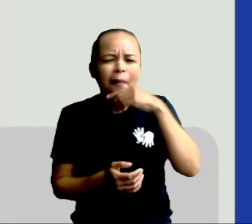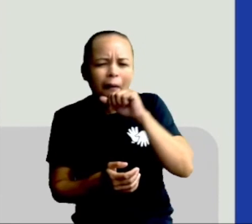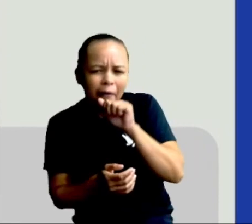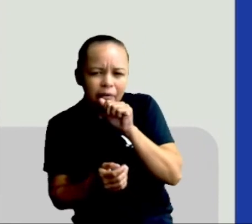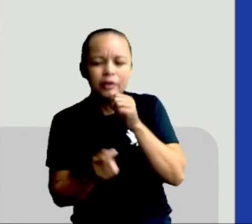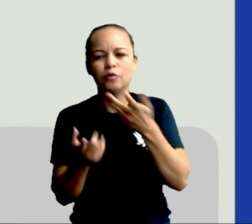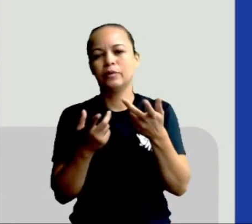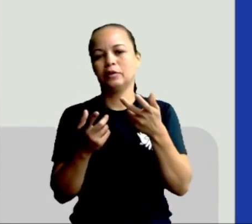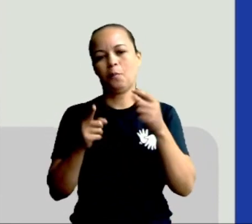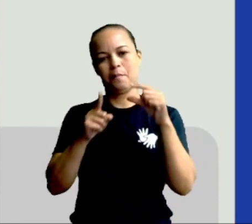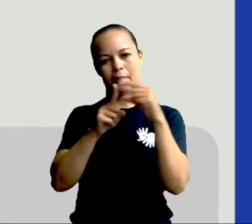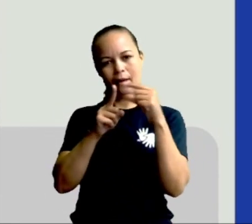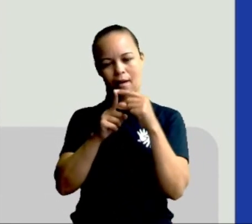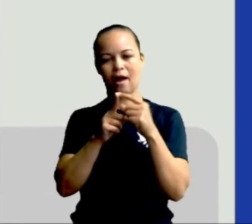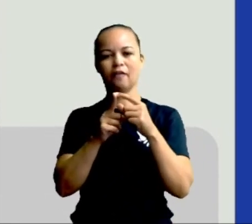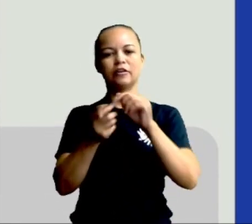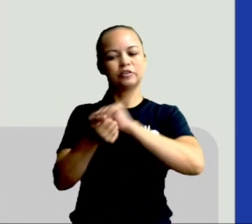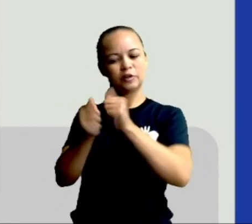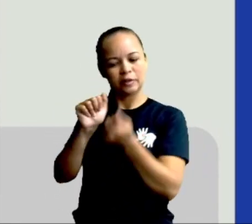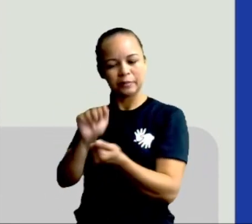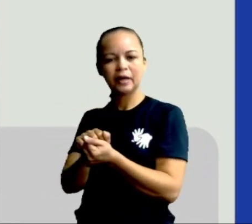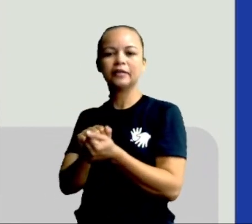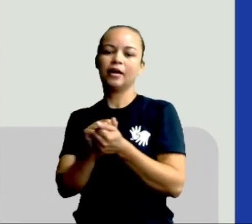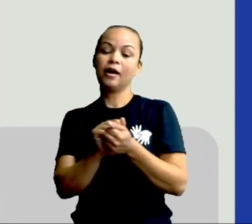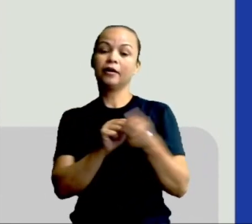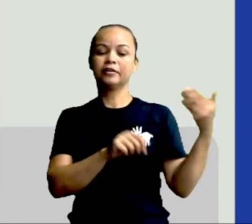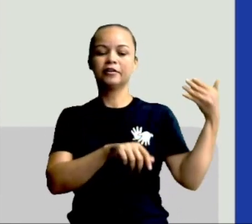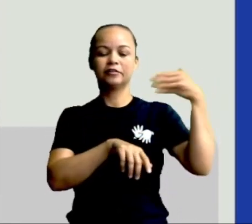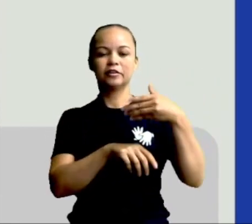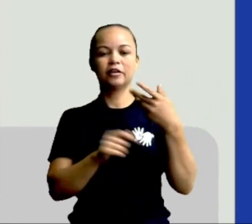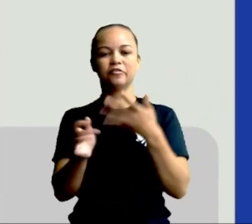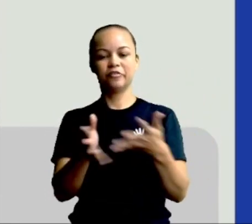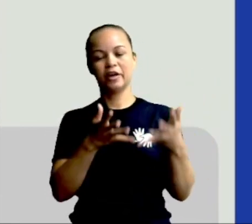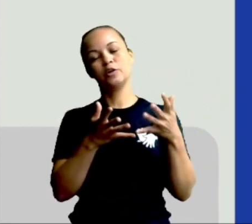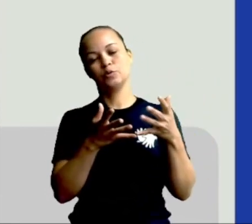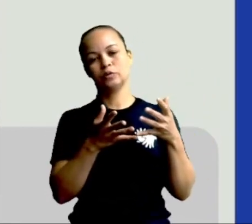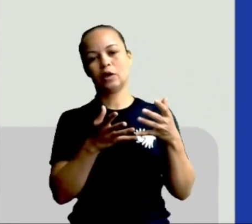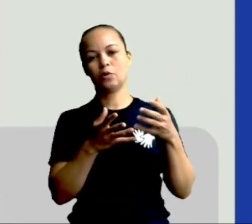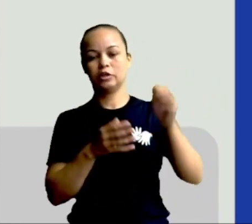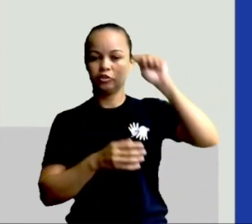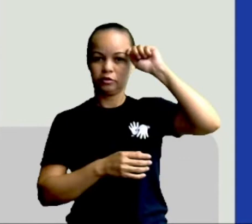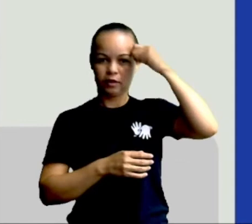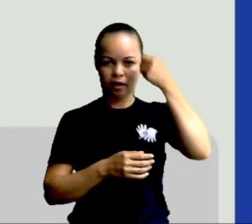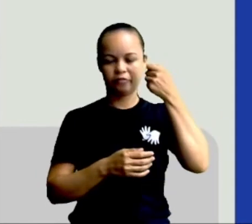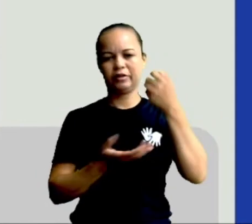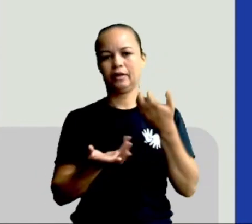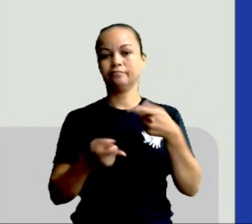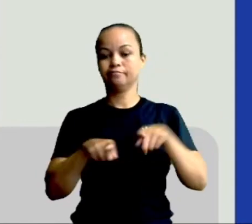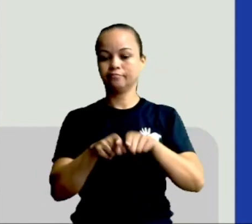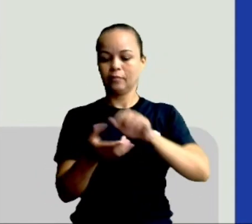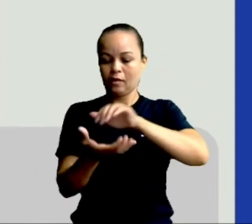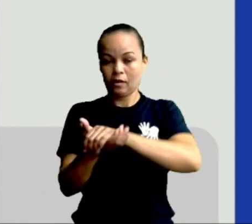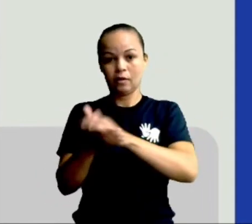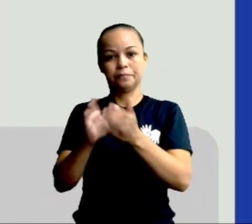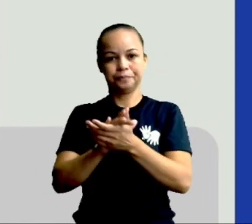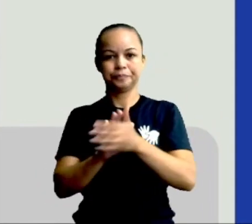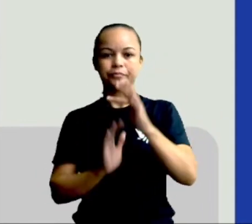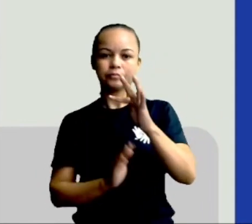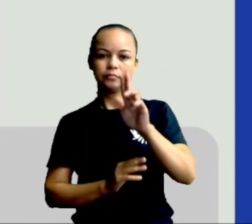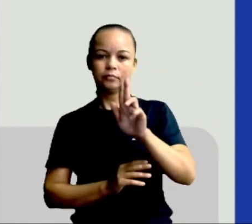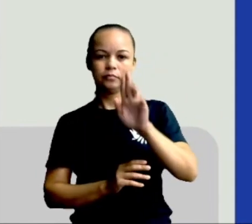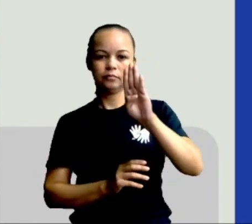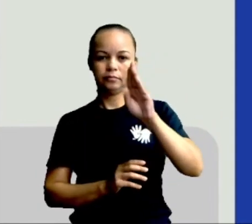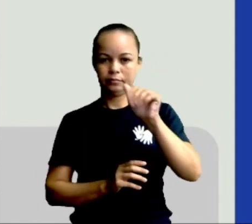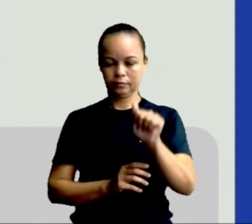que são adaptadas e que vêm de origem africana. O fubá, tá? Ioiô, que a gente brinca, não sei